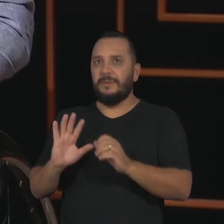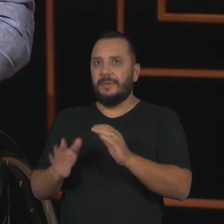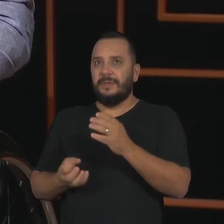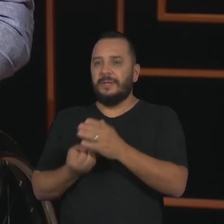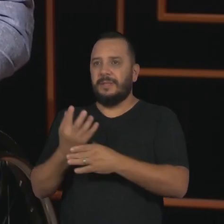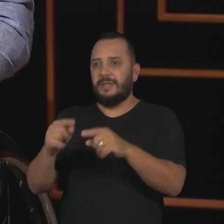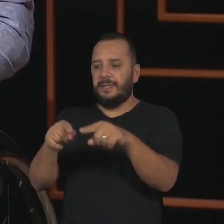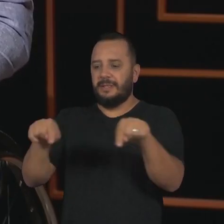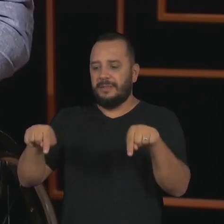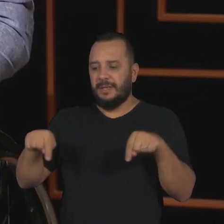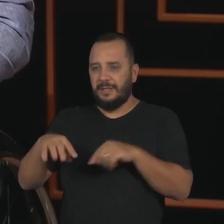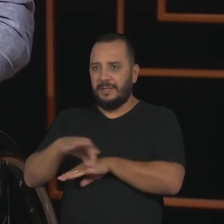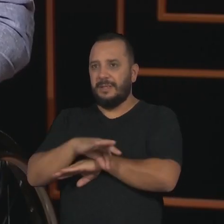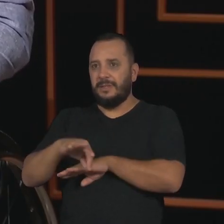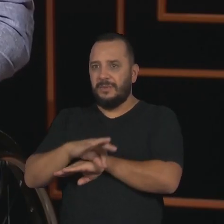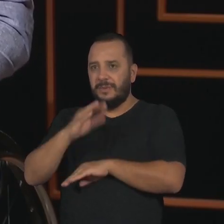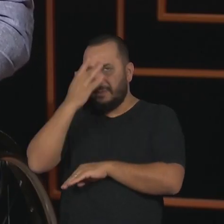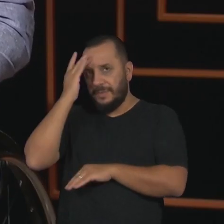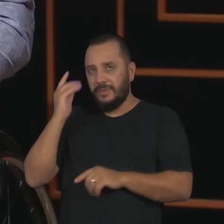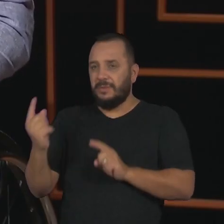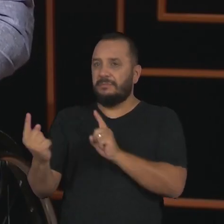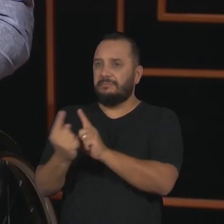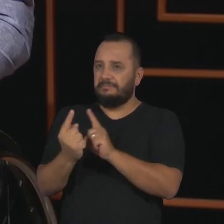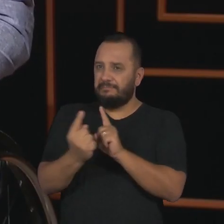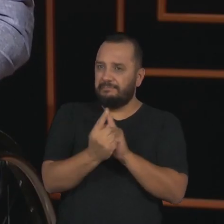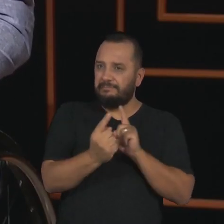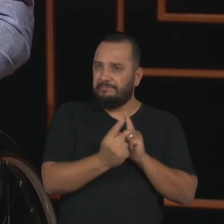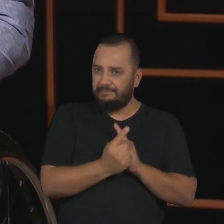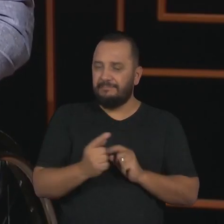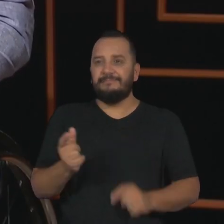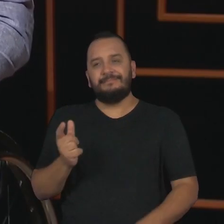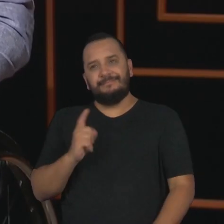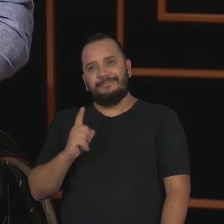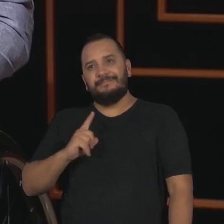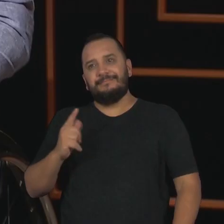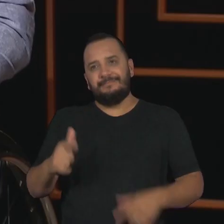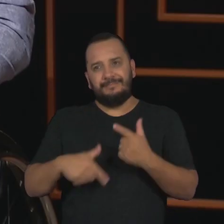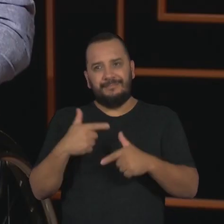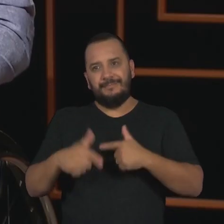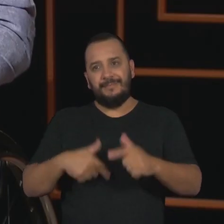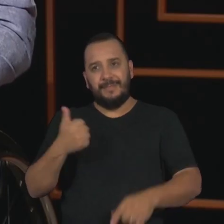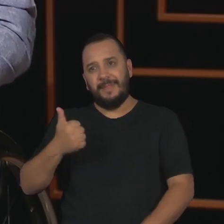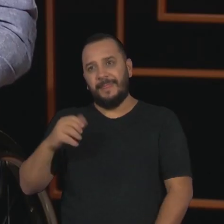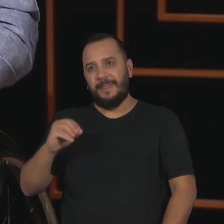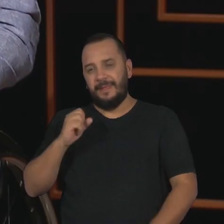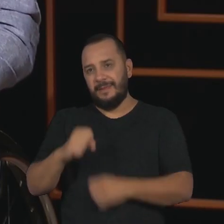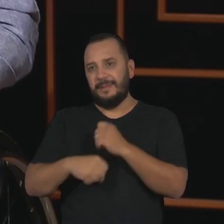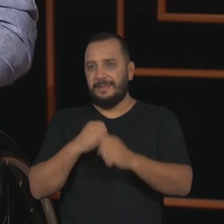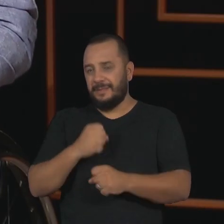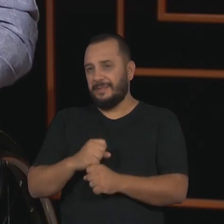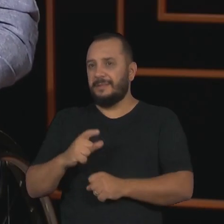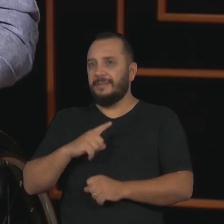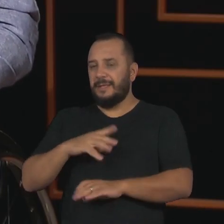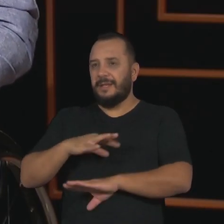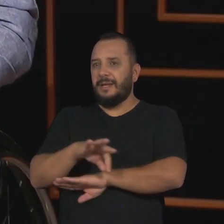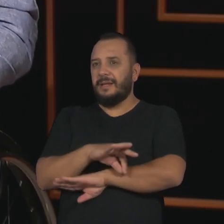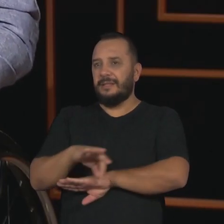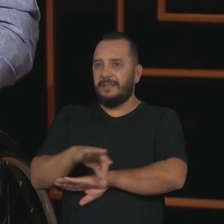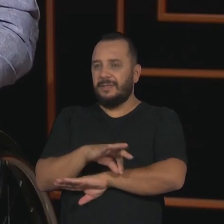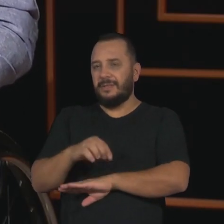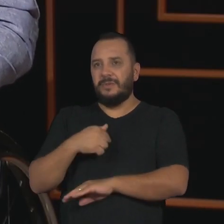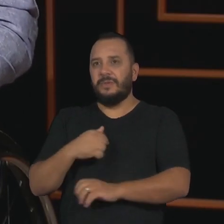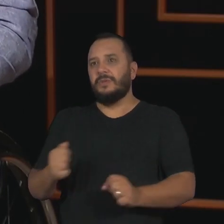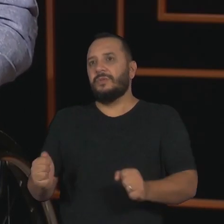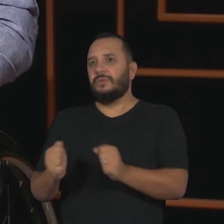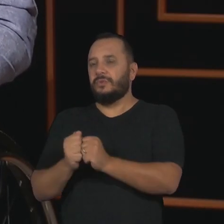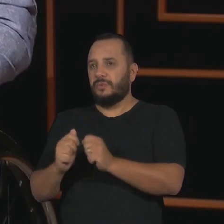E tinha uma clientela, trabalhei durante uns 10 anos com arquitetura